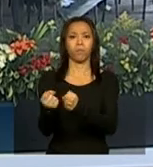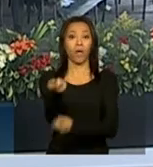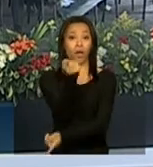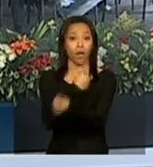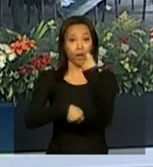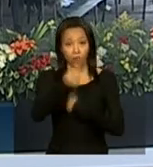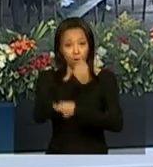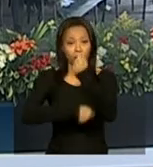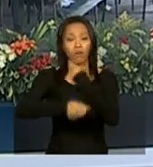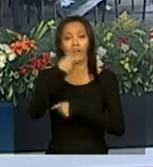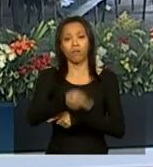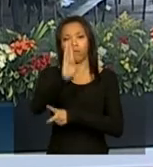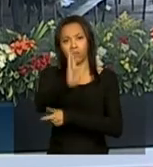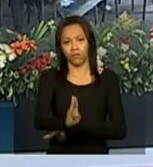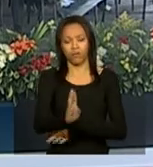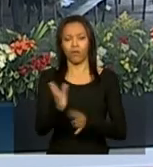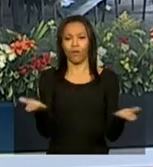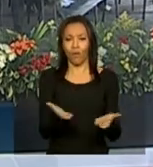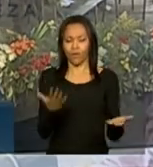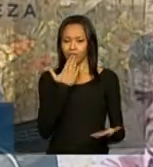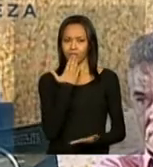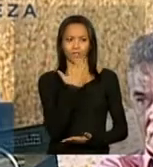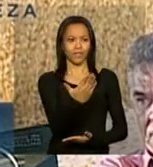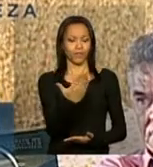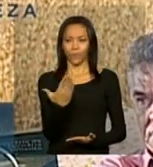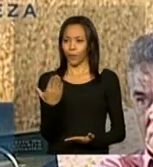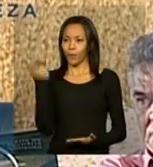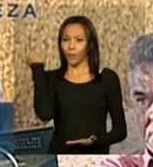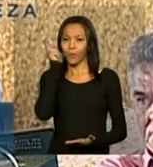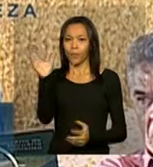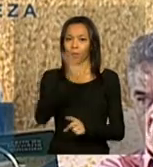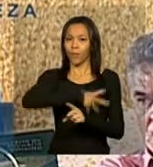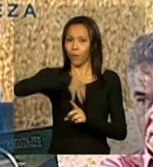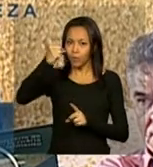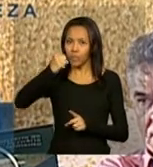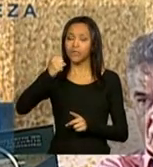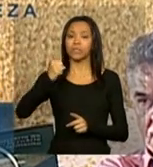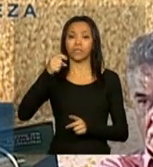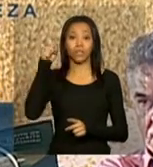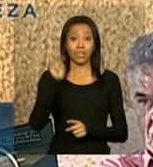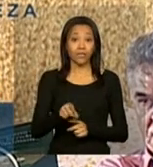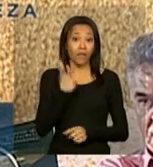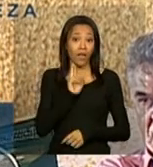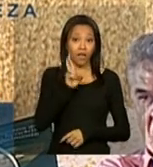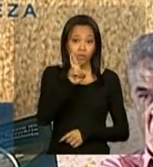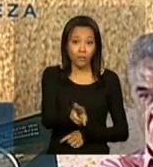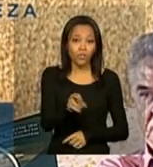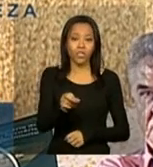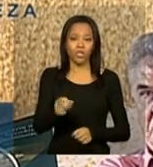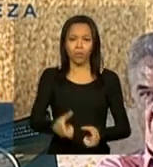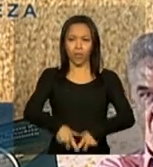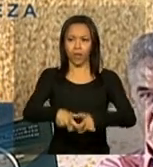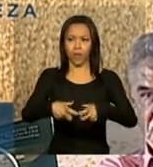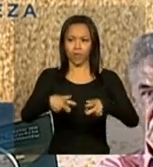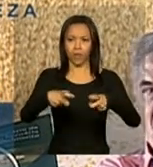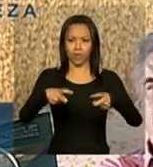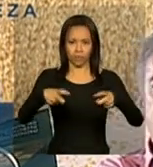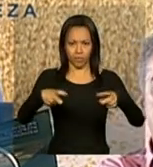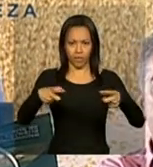brasileira. Estamos diante de uma enorme conquista, senhora presidenta. Esse resultado é fruto de um crescimento acima de